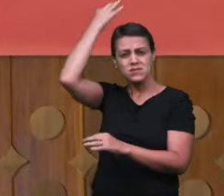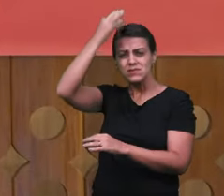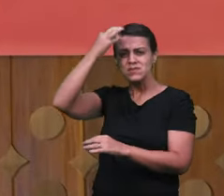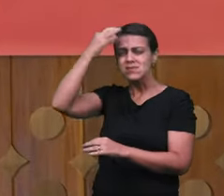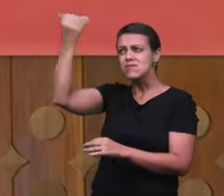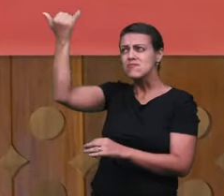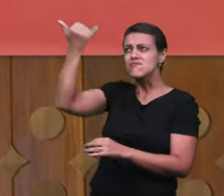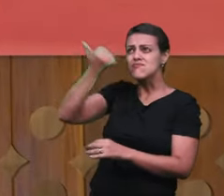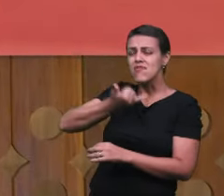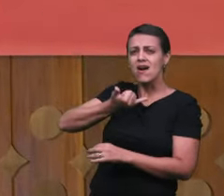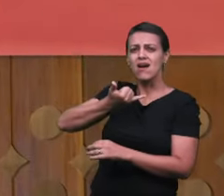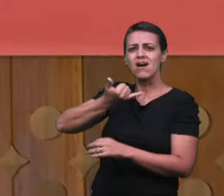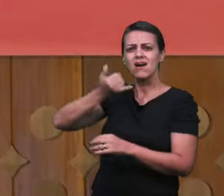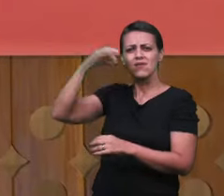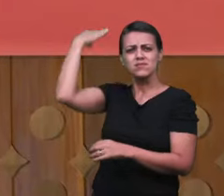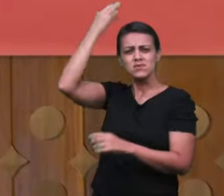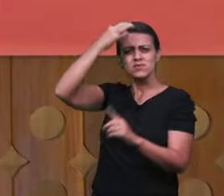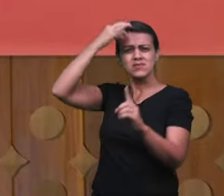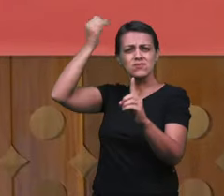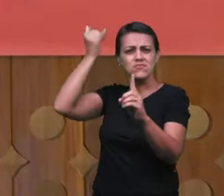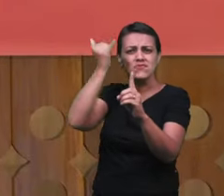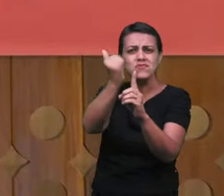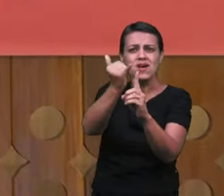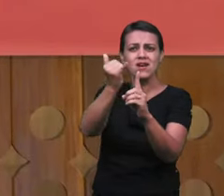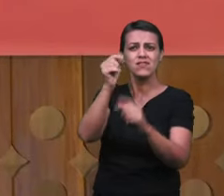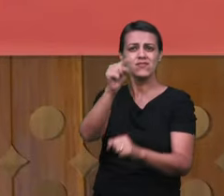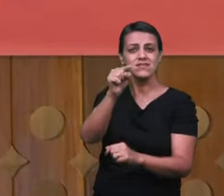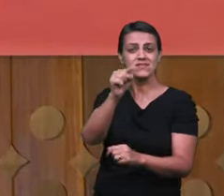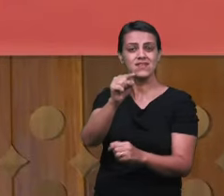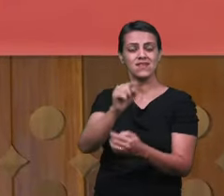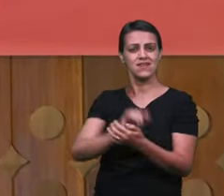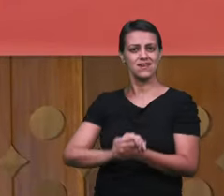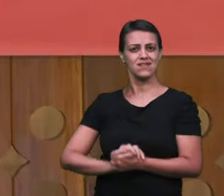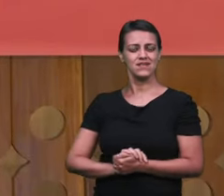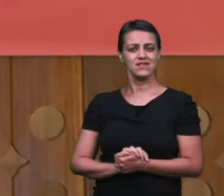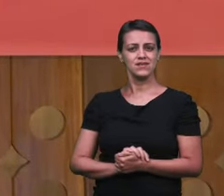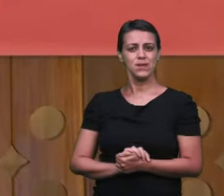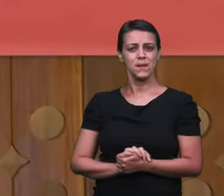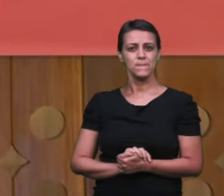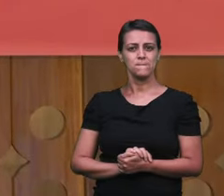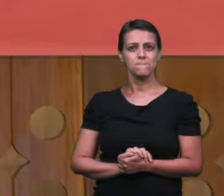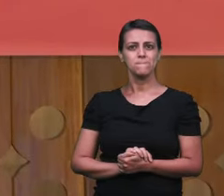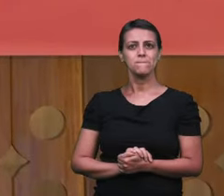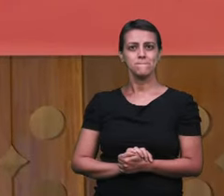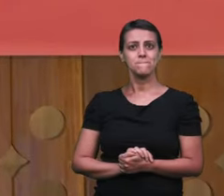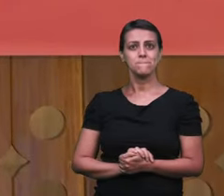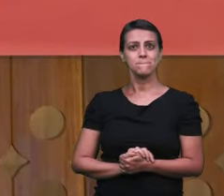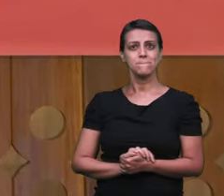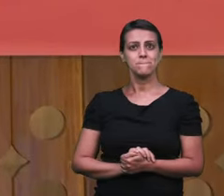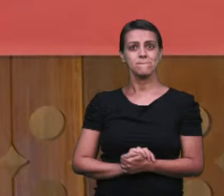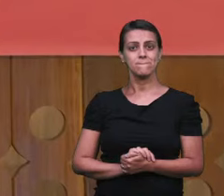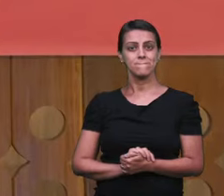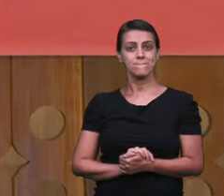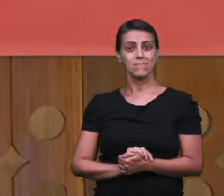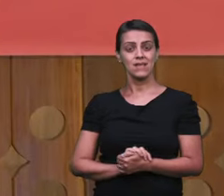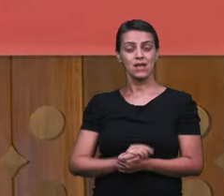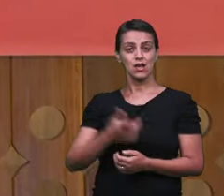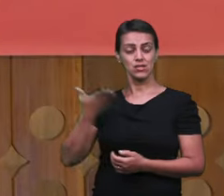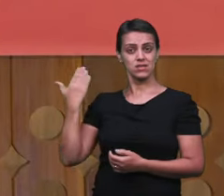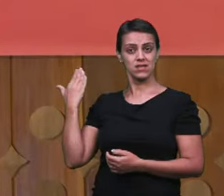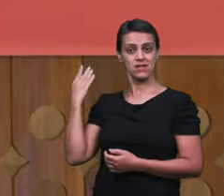Você falou isso para o mundo inteiro domingo, um povo todo entendeu, meia dúzia de pastor não entendeu.